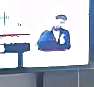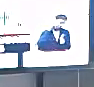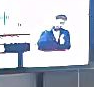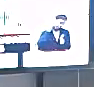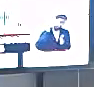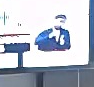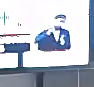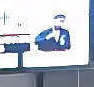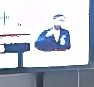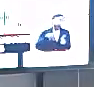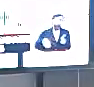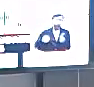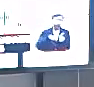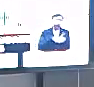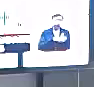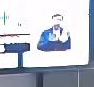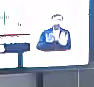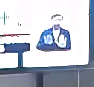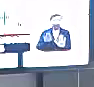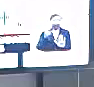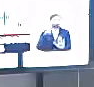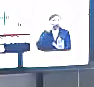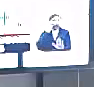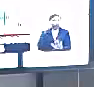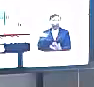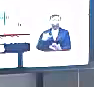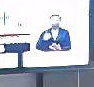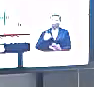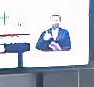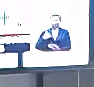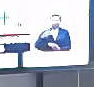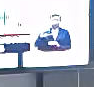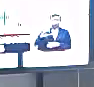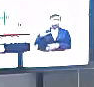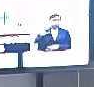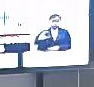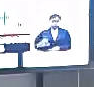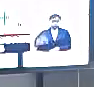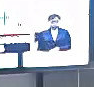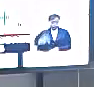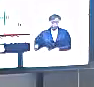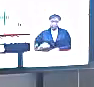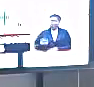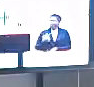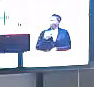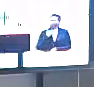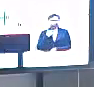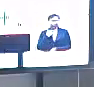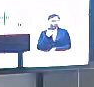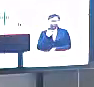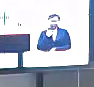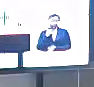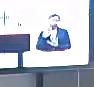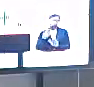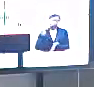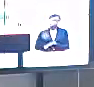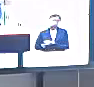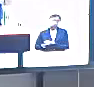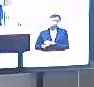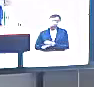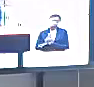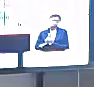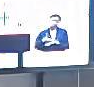no conselho ontem que não é legal e os colegas meus todos pagam isso aí a metade né